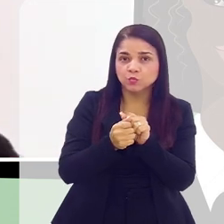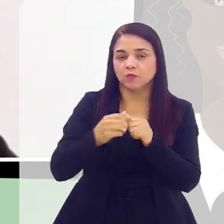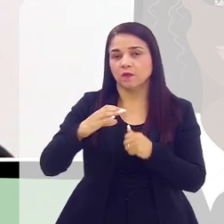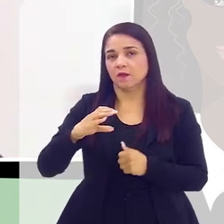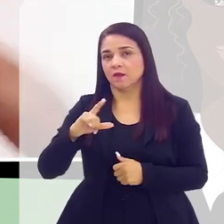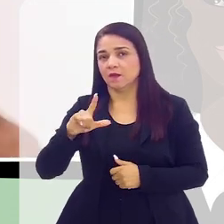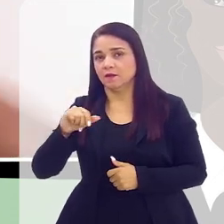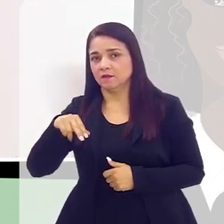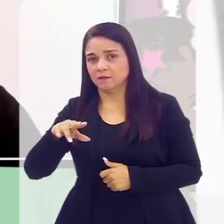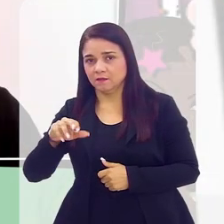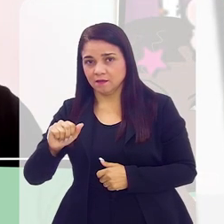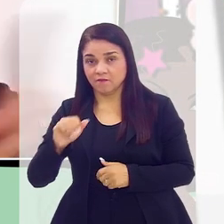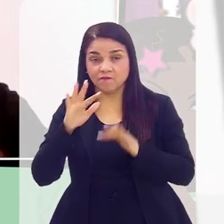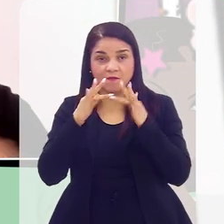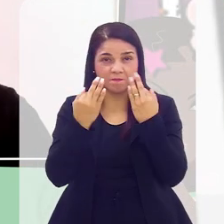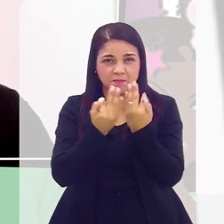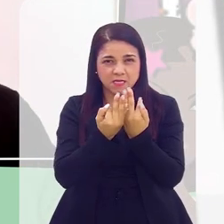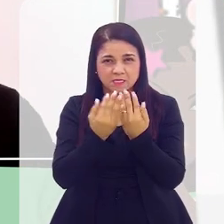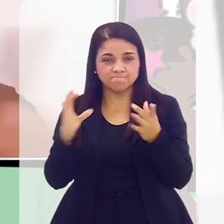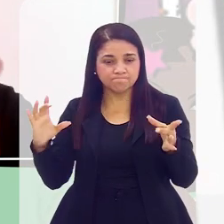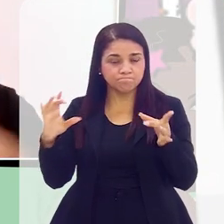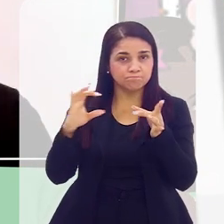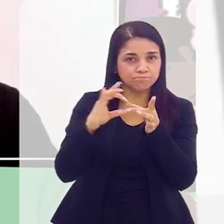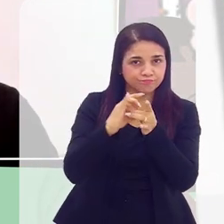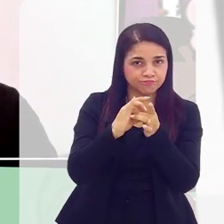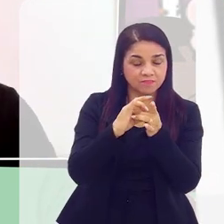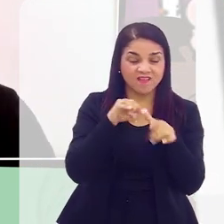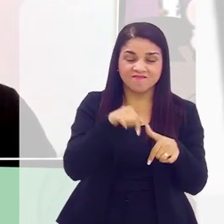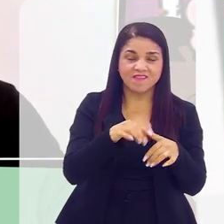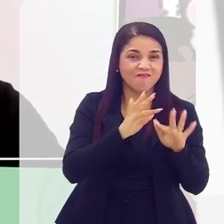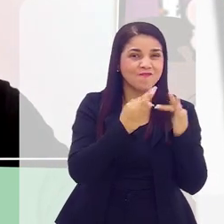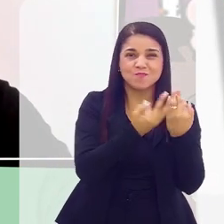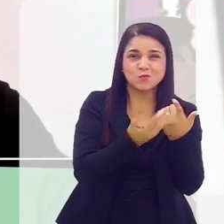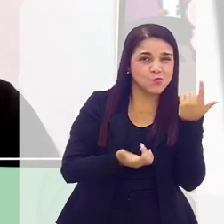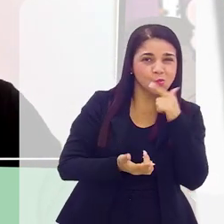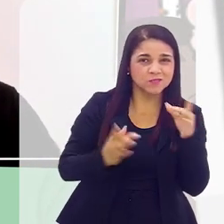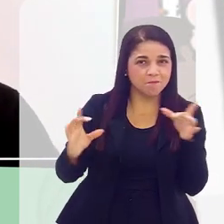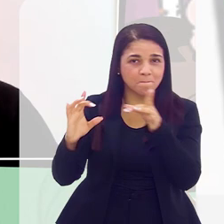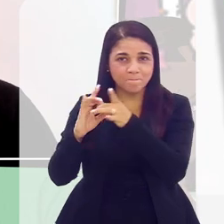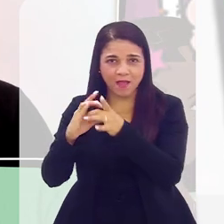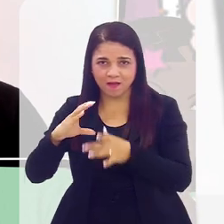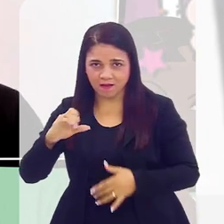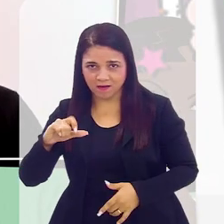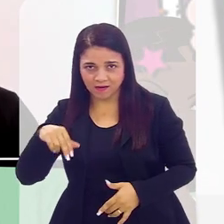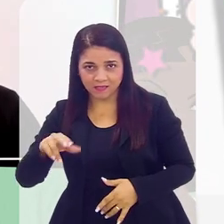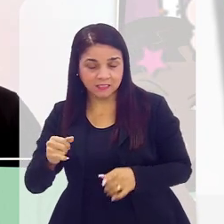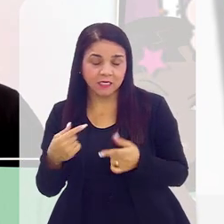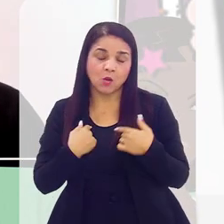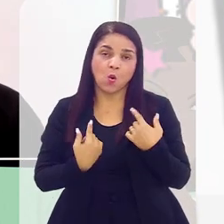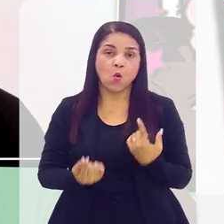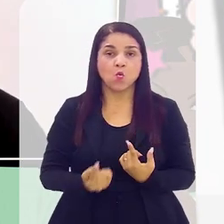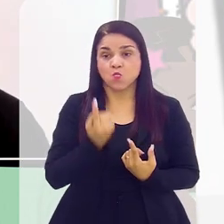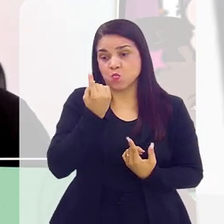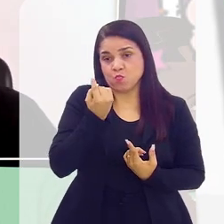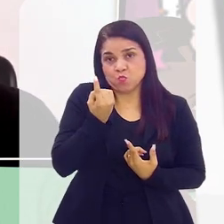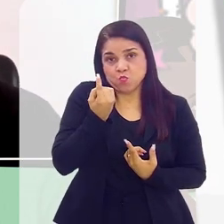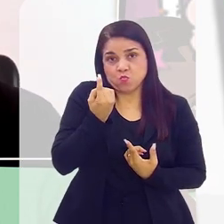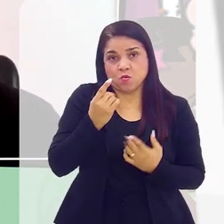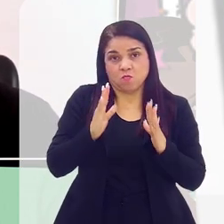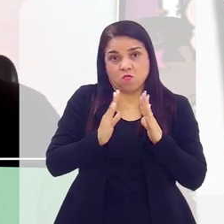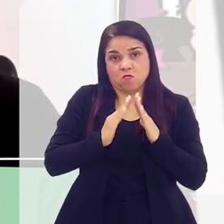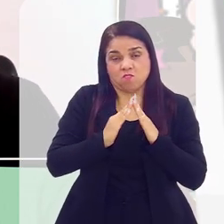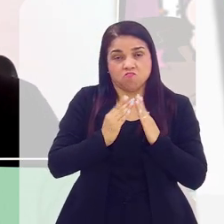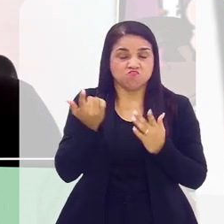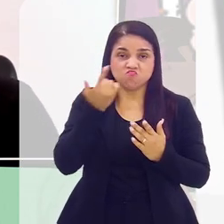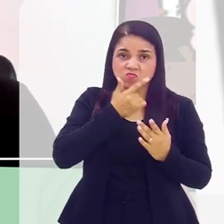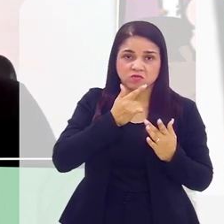à clínica da família, para poder fazer aquele vínculo que às vezes a família não consegue, ou o próprio paciente às vezes mora sozinho,